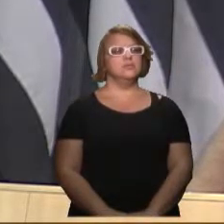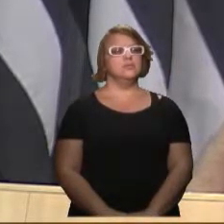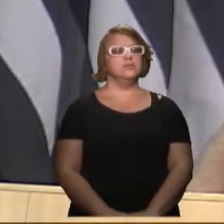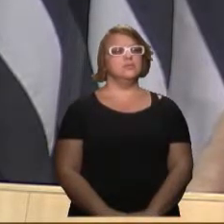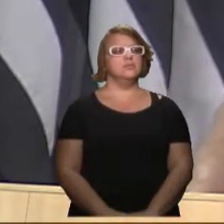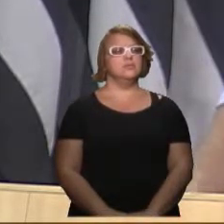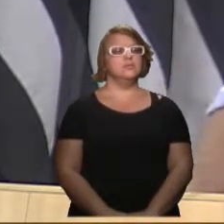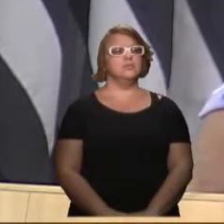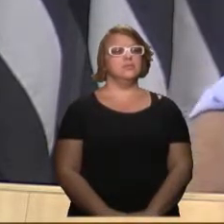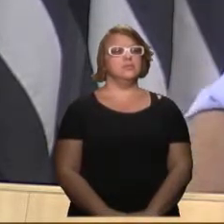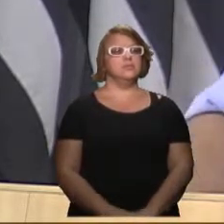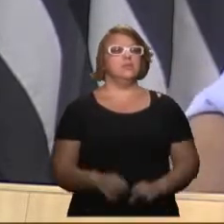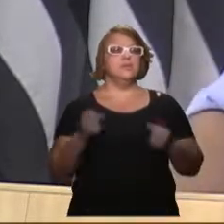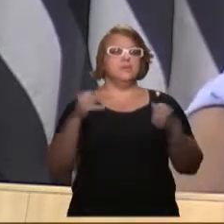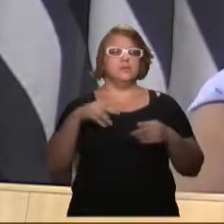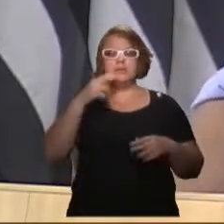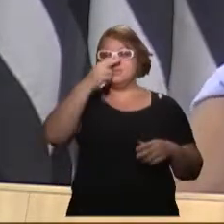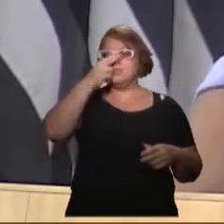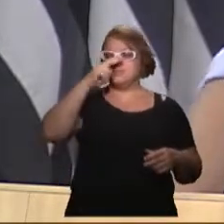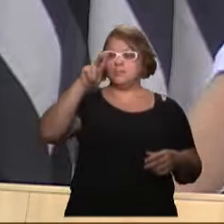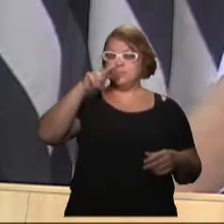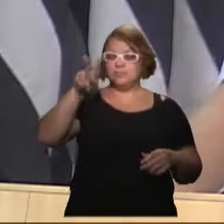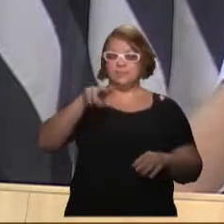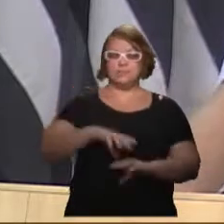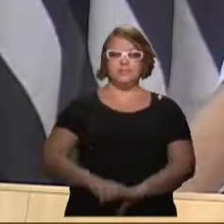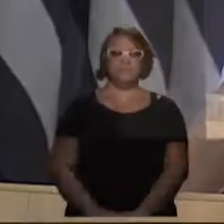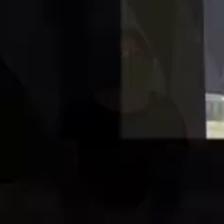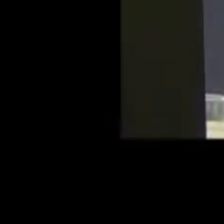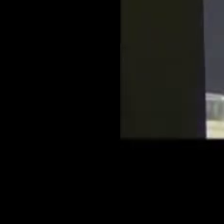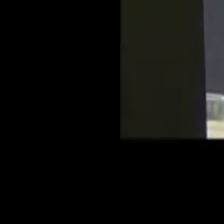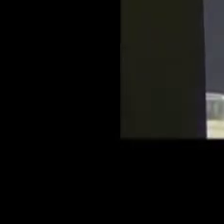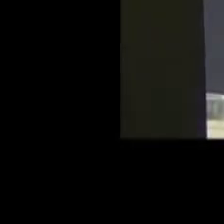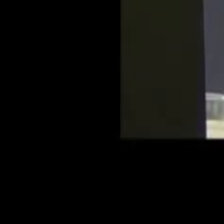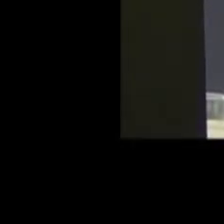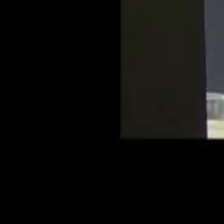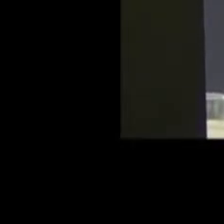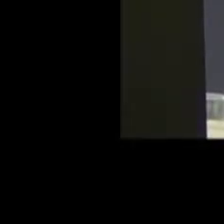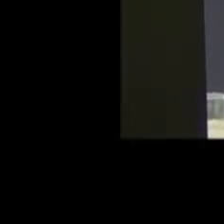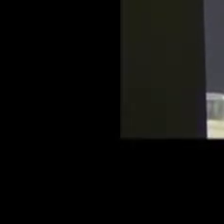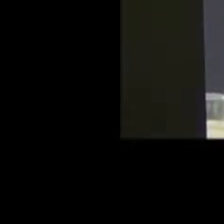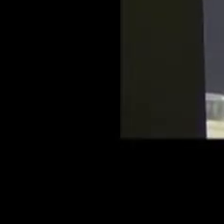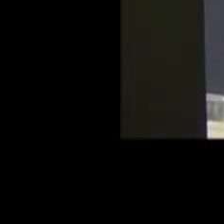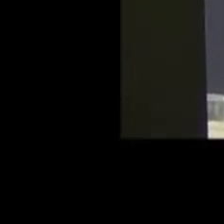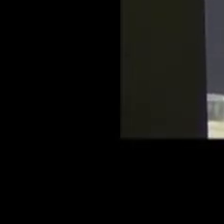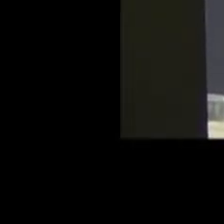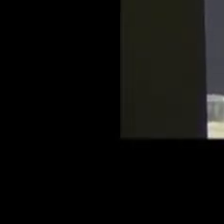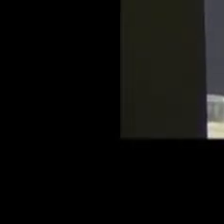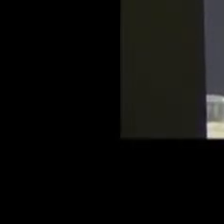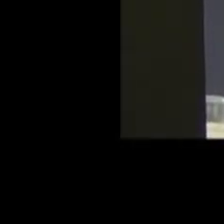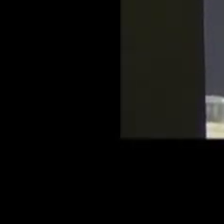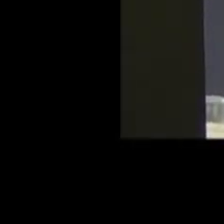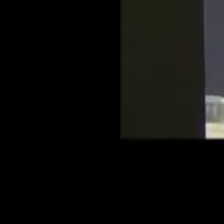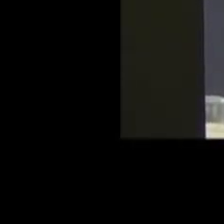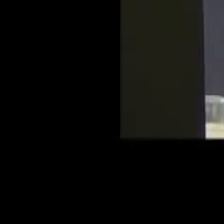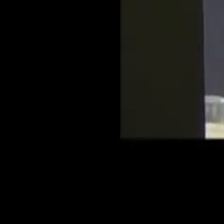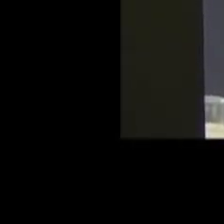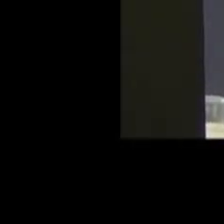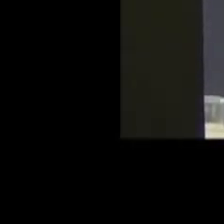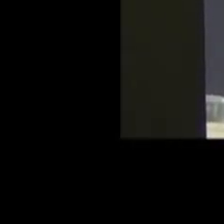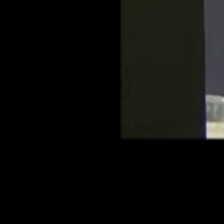mais atentos e preocupados em relação a isso. Por gentileza, TV Câmara. O Instituto, nesses 50 anos de